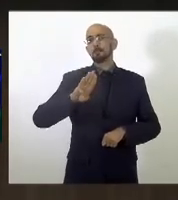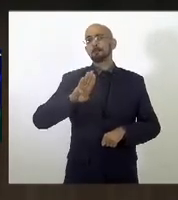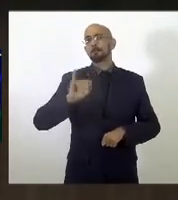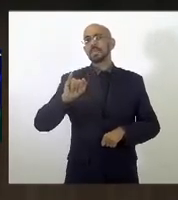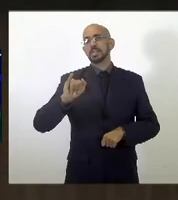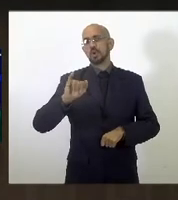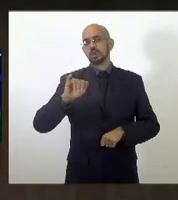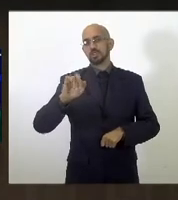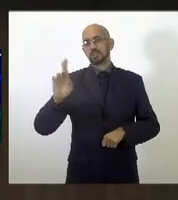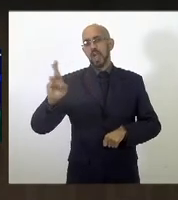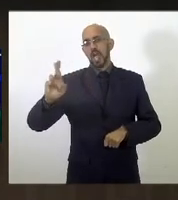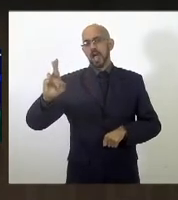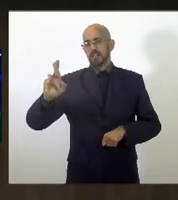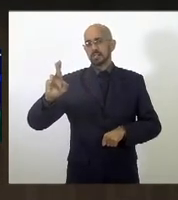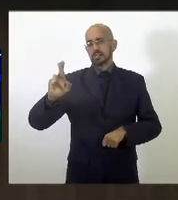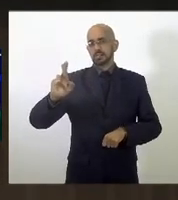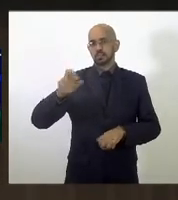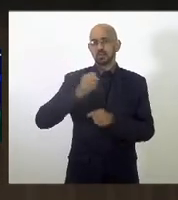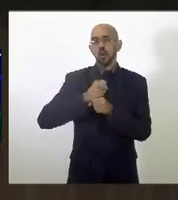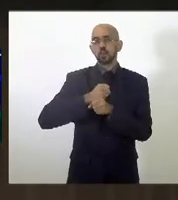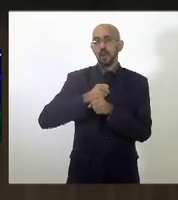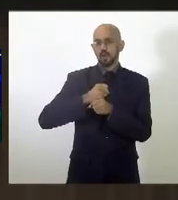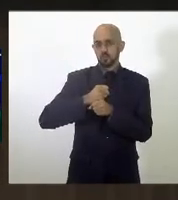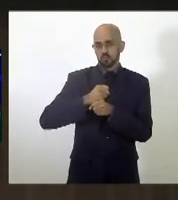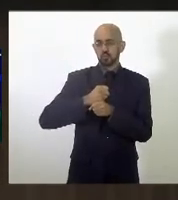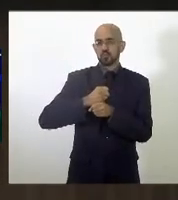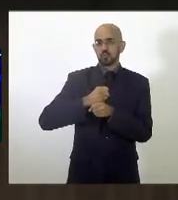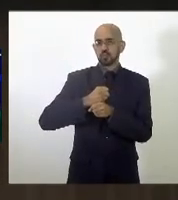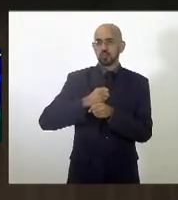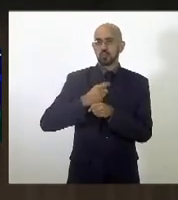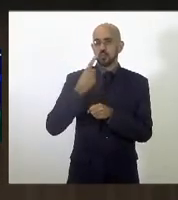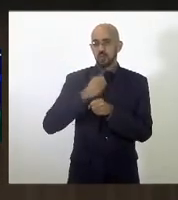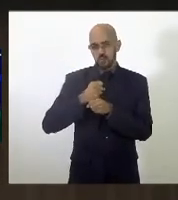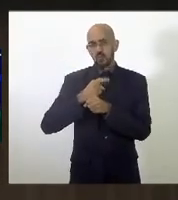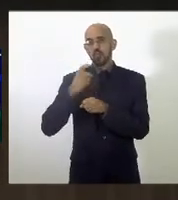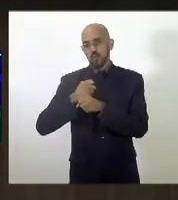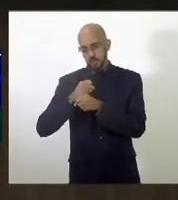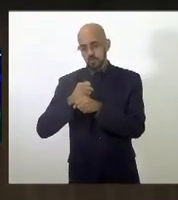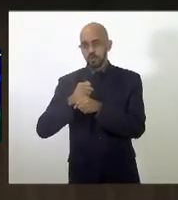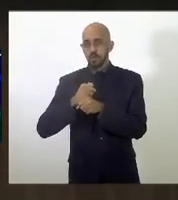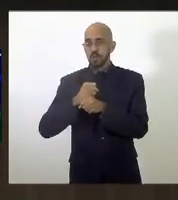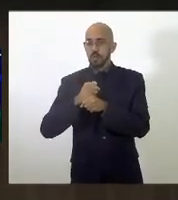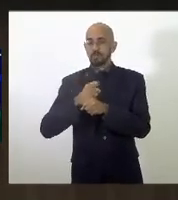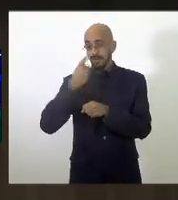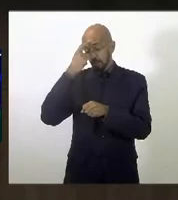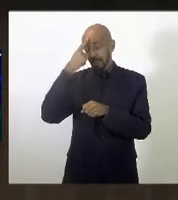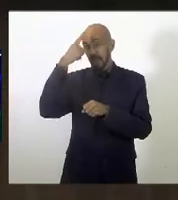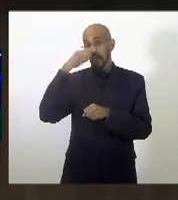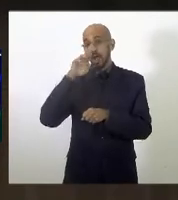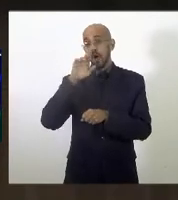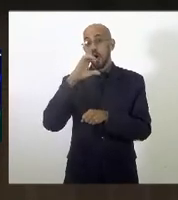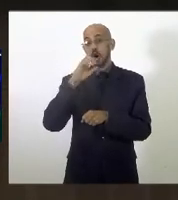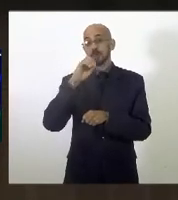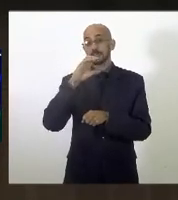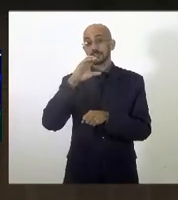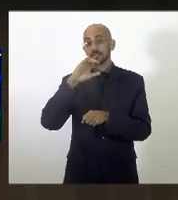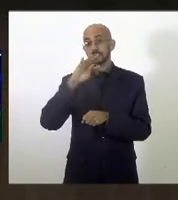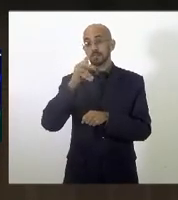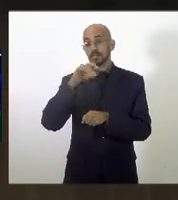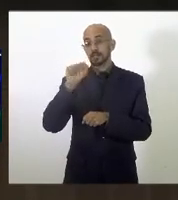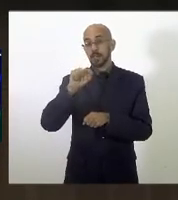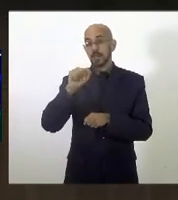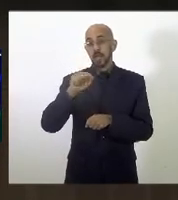reais ao ano. 120 bilhões de reais ao ano. Para ter uma ideia, aqui no Rio de Janeiro, a Rocinha movimenta por ano 1 bilhão